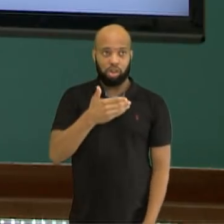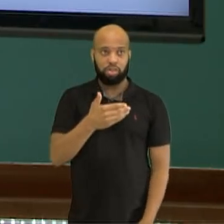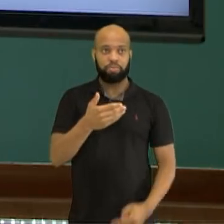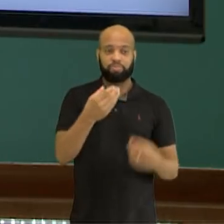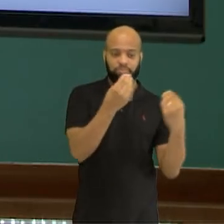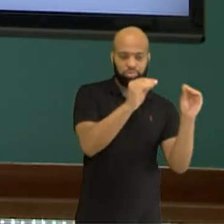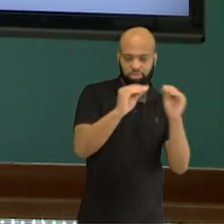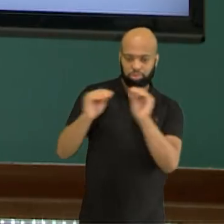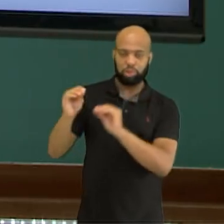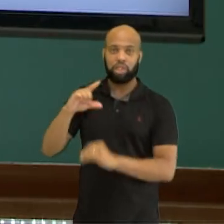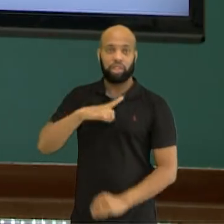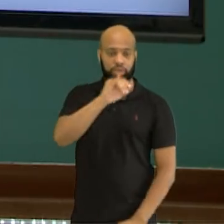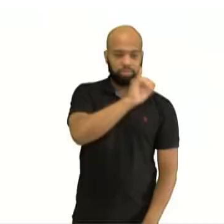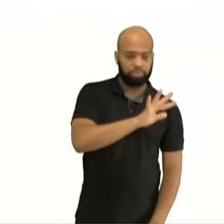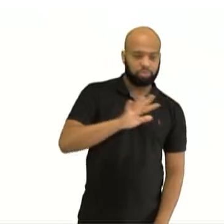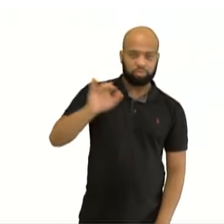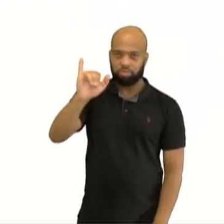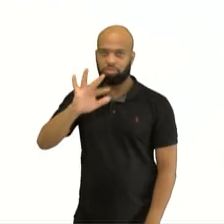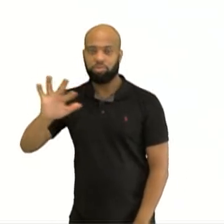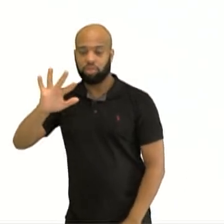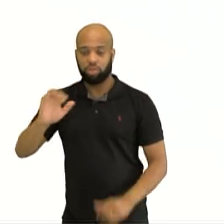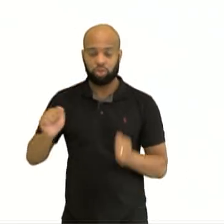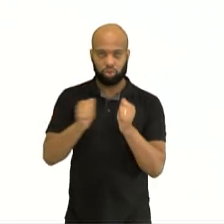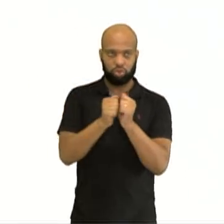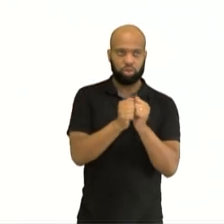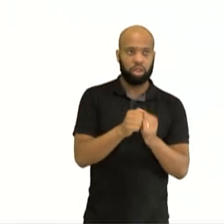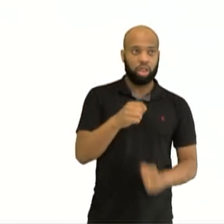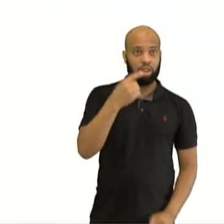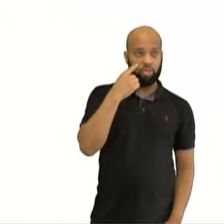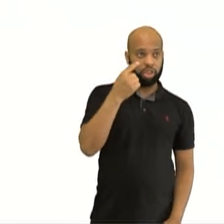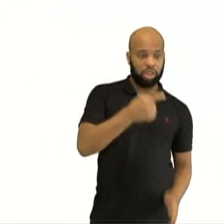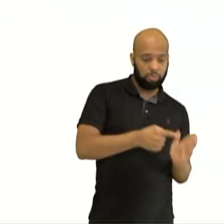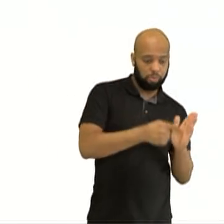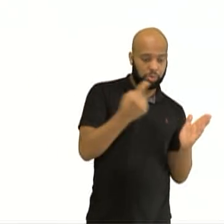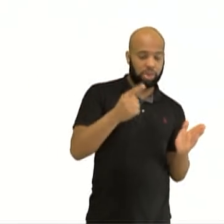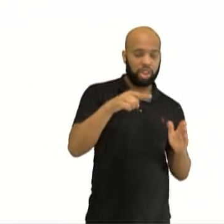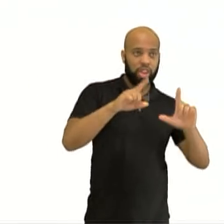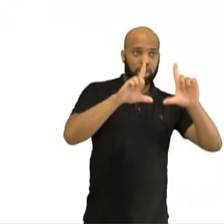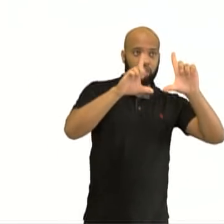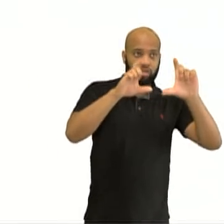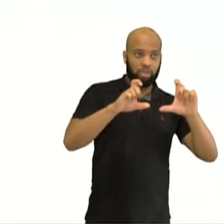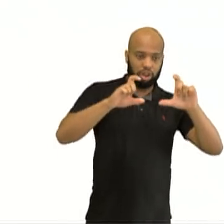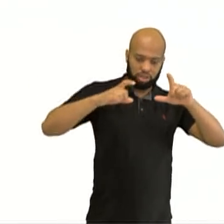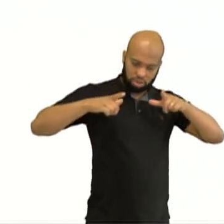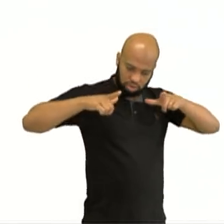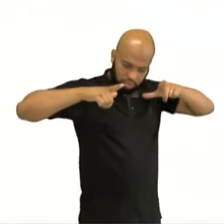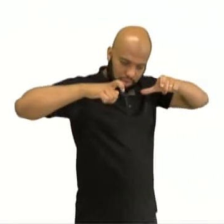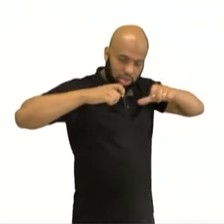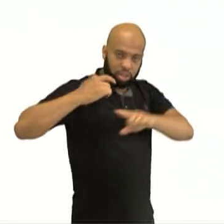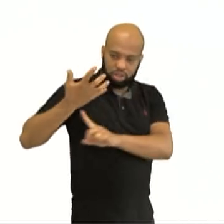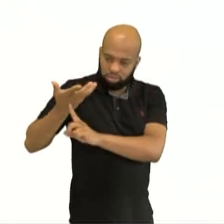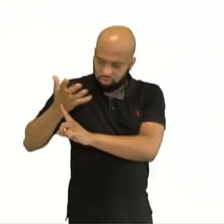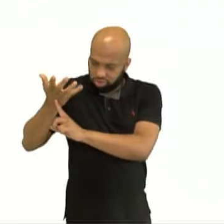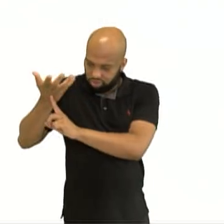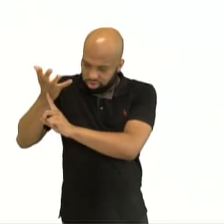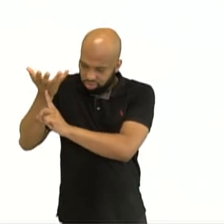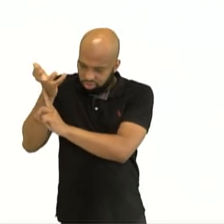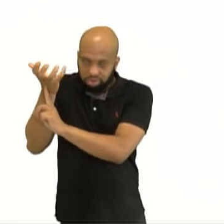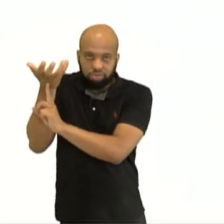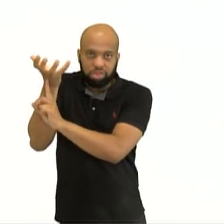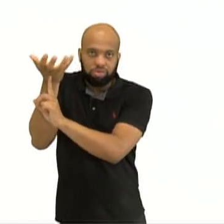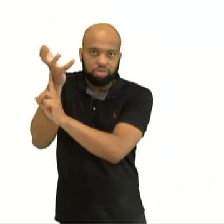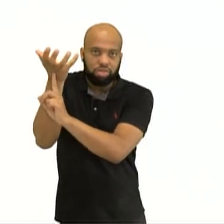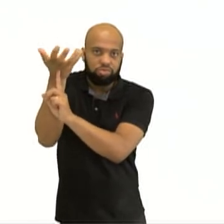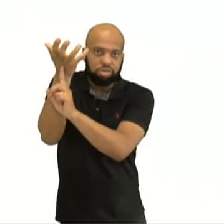tópicos em imagens. Então a primeira aqui é a foto da Terra que foi tirada a partir do espaço. Essa